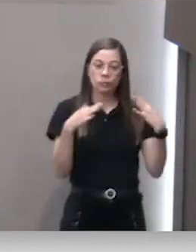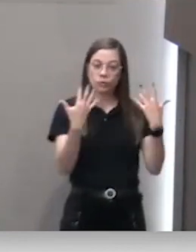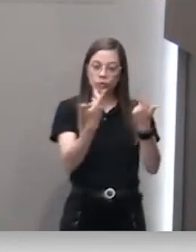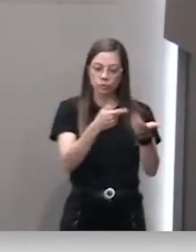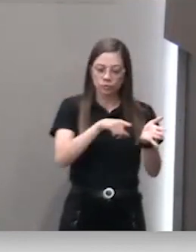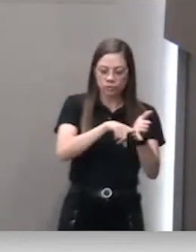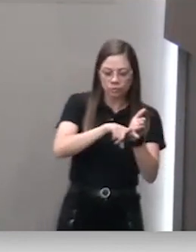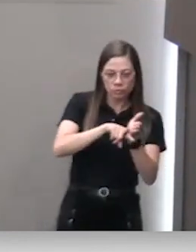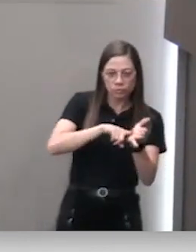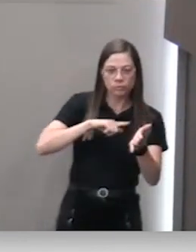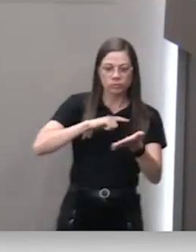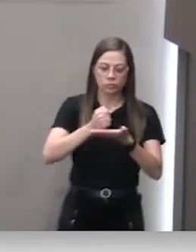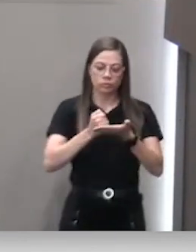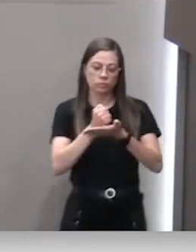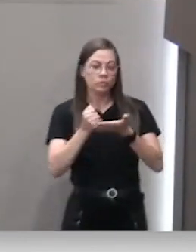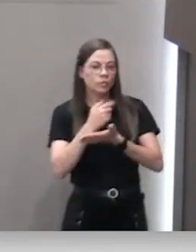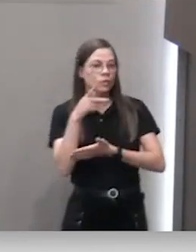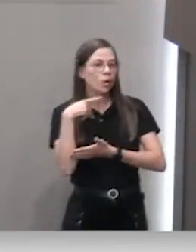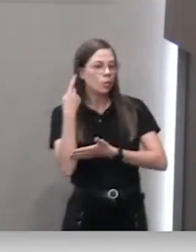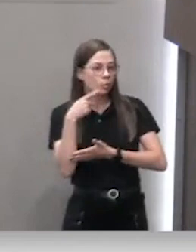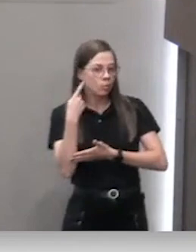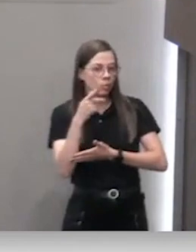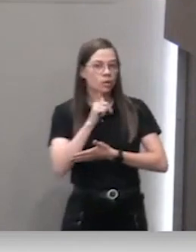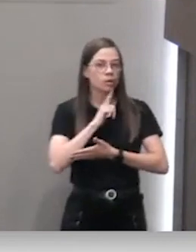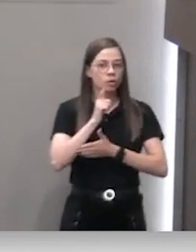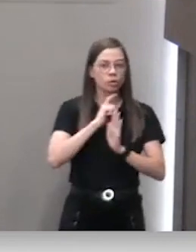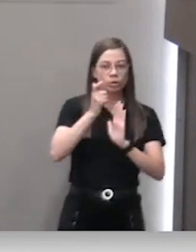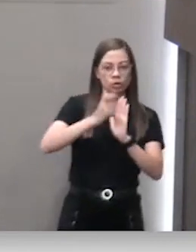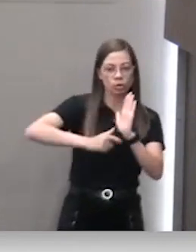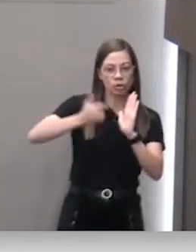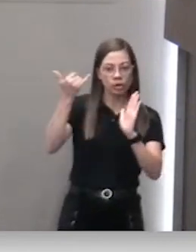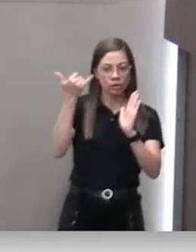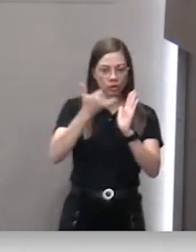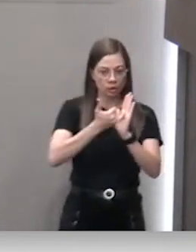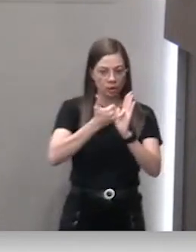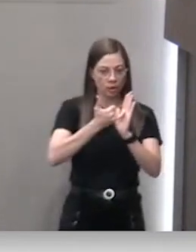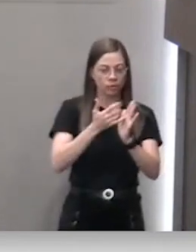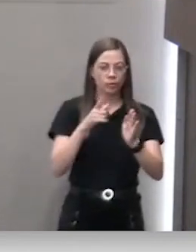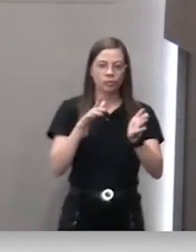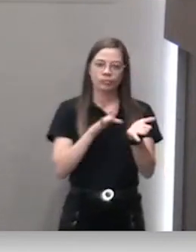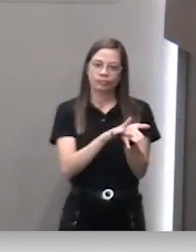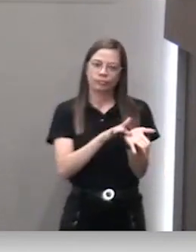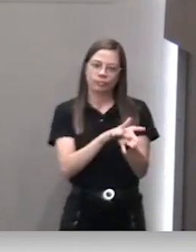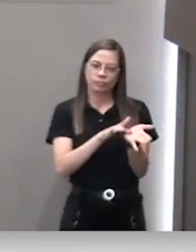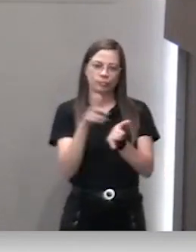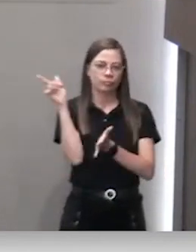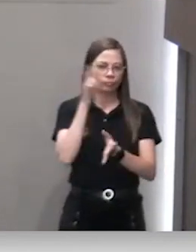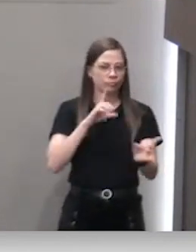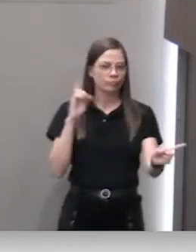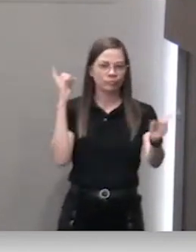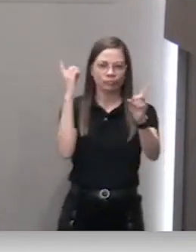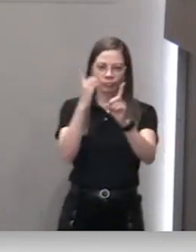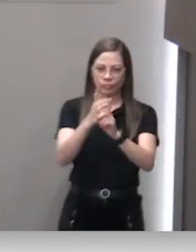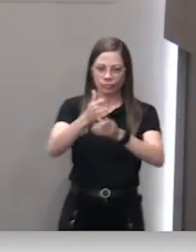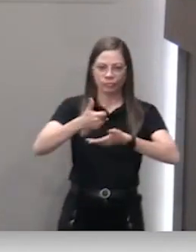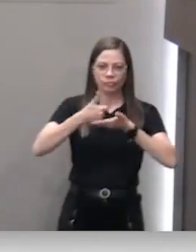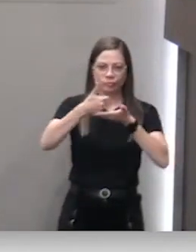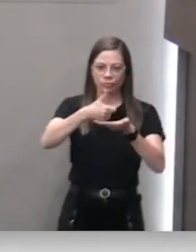que embasavam as políticas tinham dados falsos e não encontravam apoio na